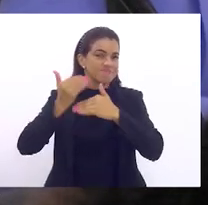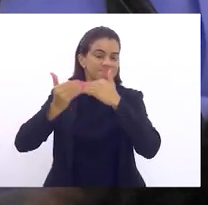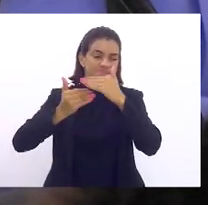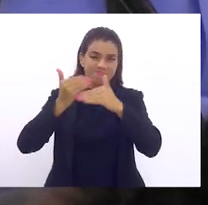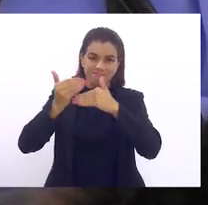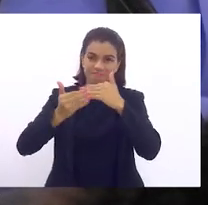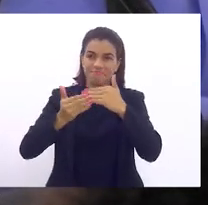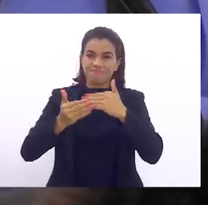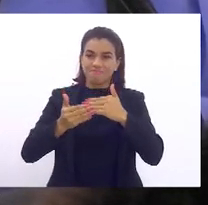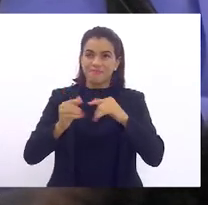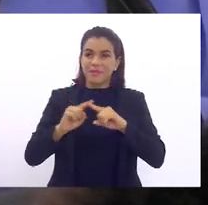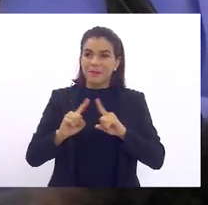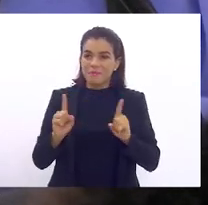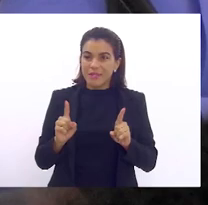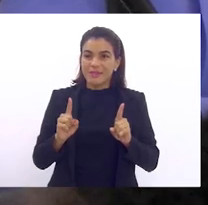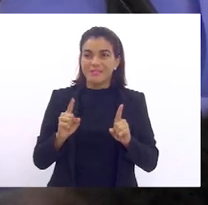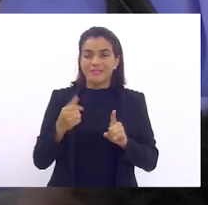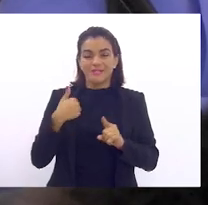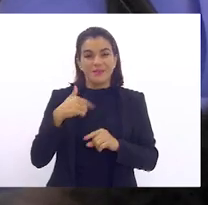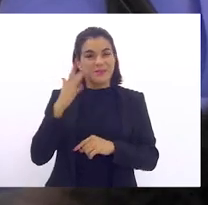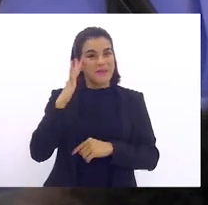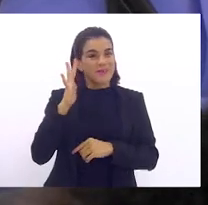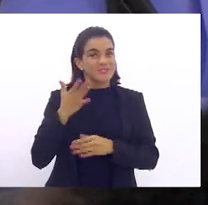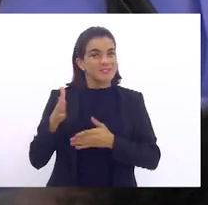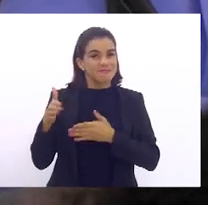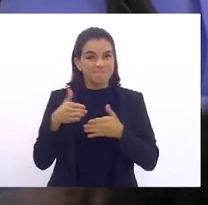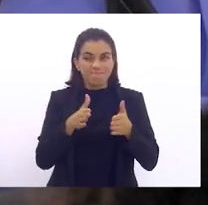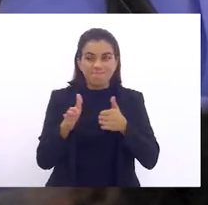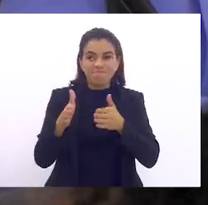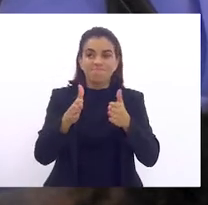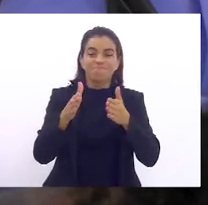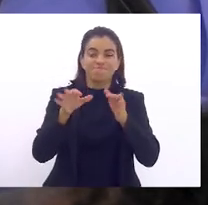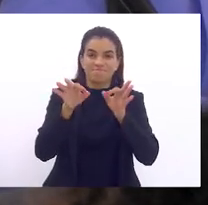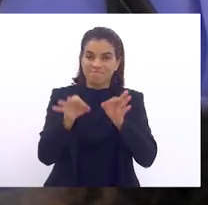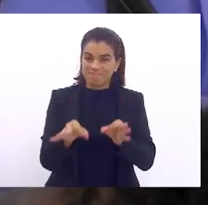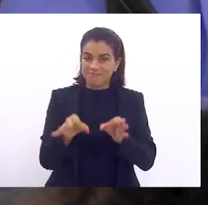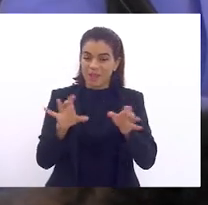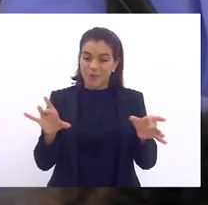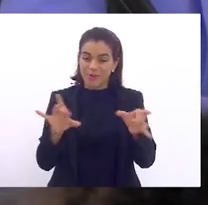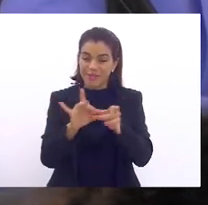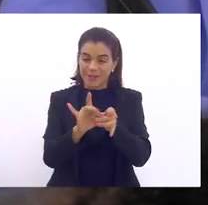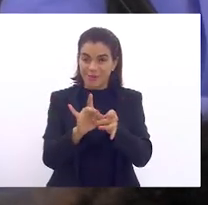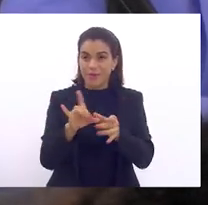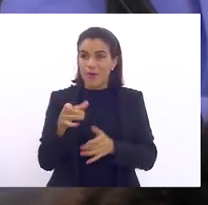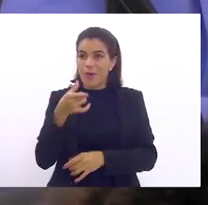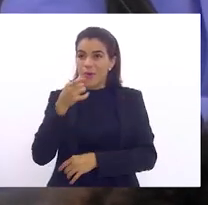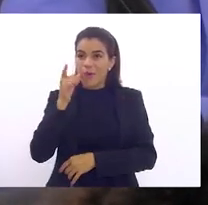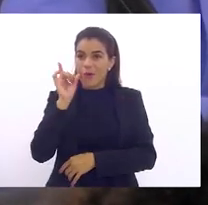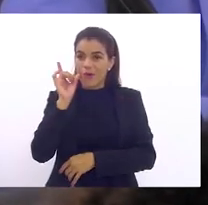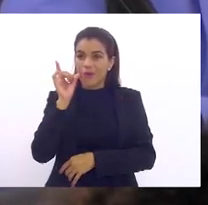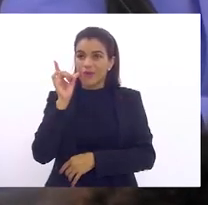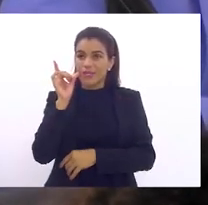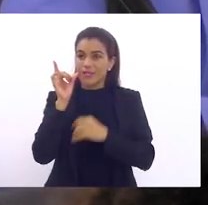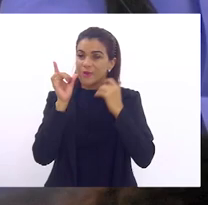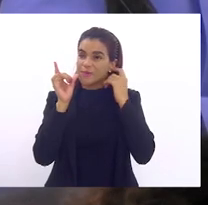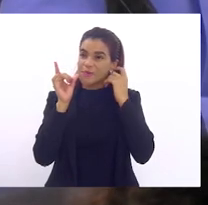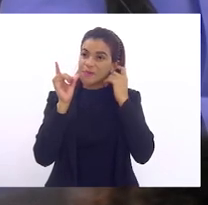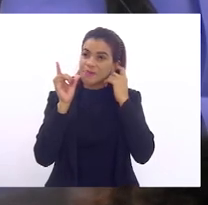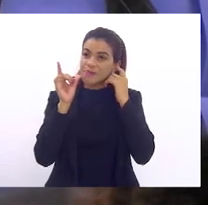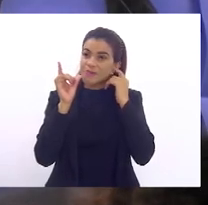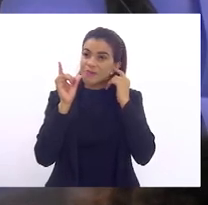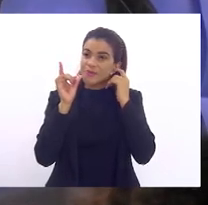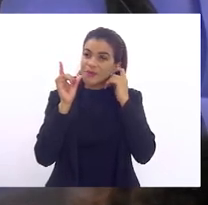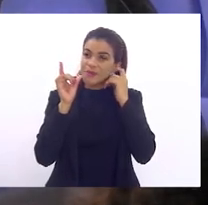junto ainda mas eu acho que a gente tá no caminho certo que é justamente essa essa união a gente teve ontem né tava com com a com